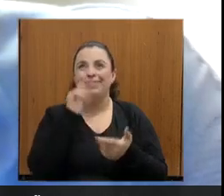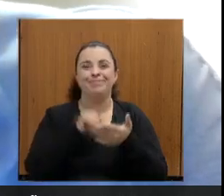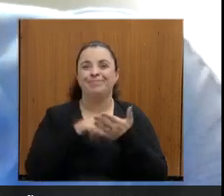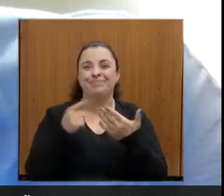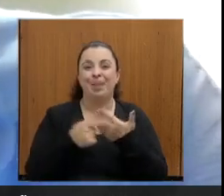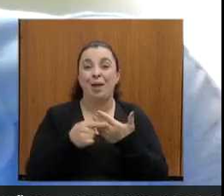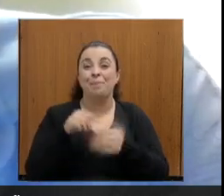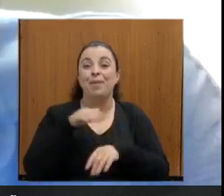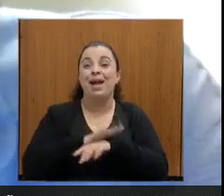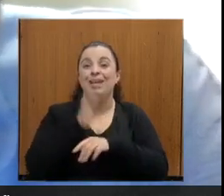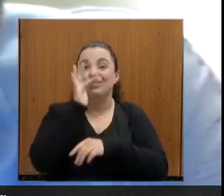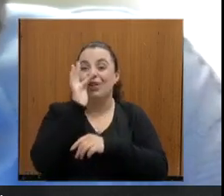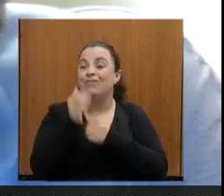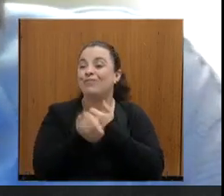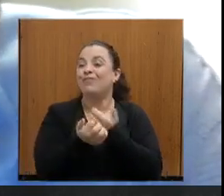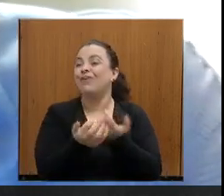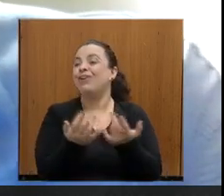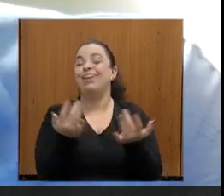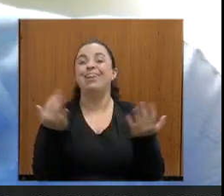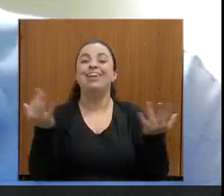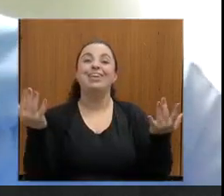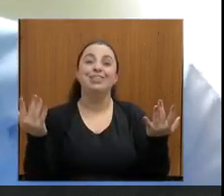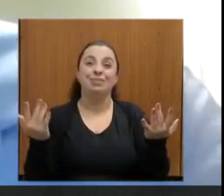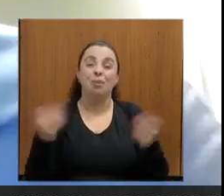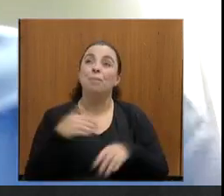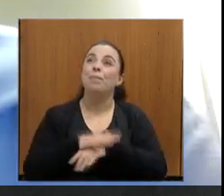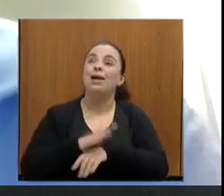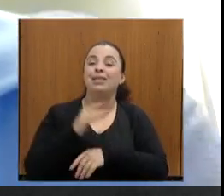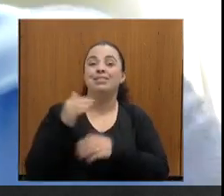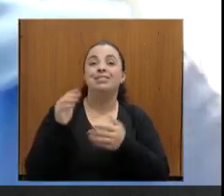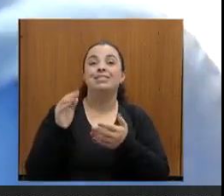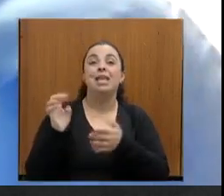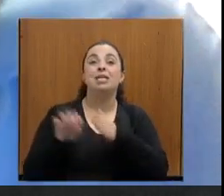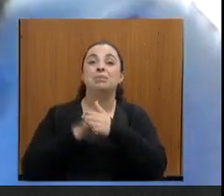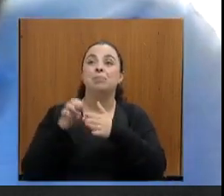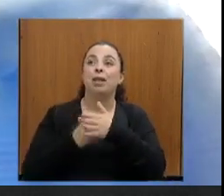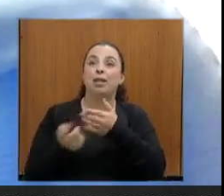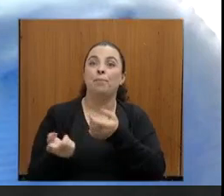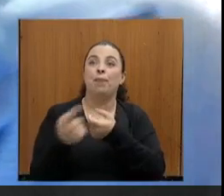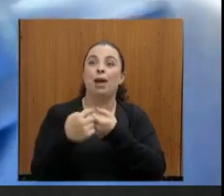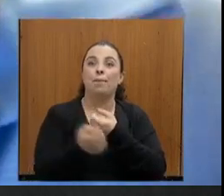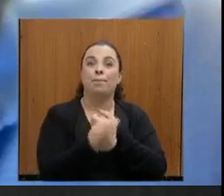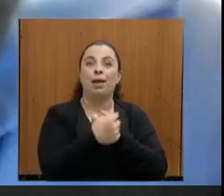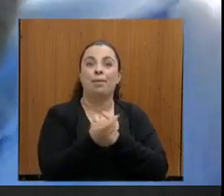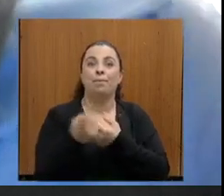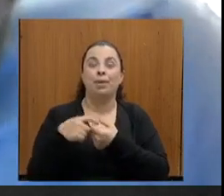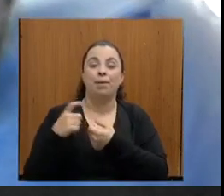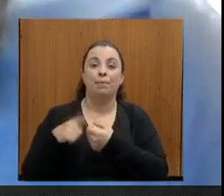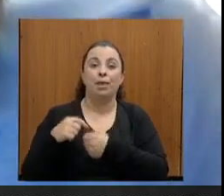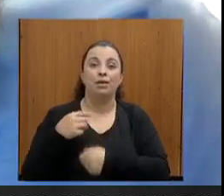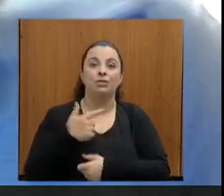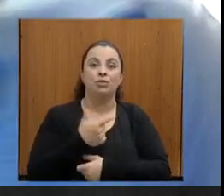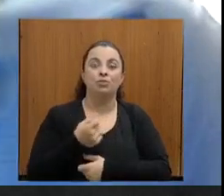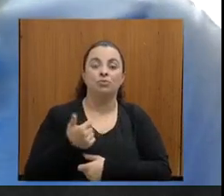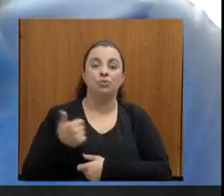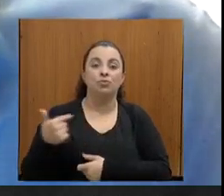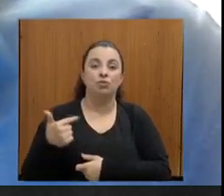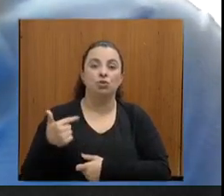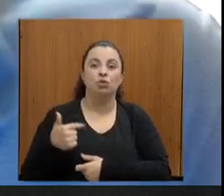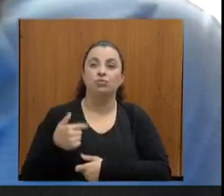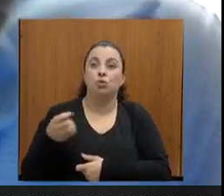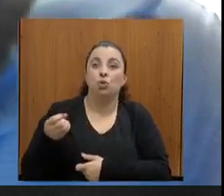Florido ainda tá indo mais empresa 2019/22 foram mais de 30 novos setores diferente de